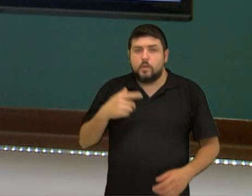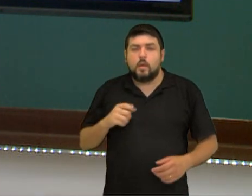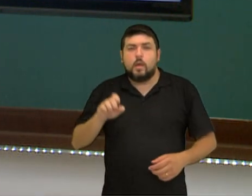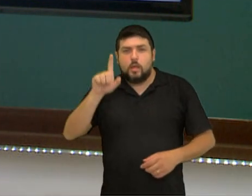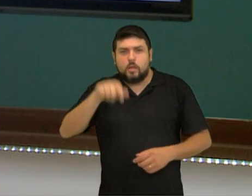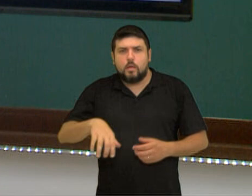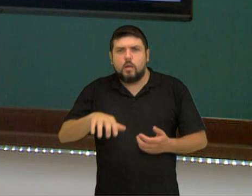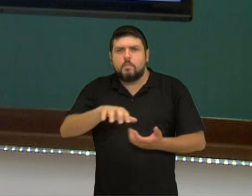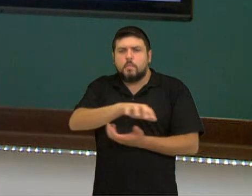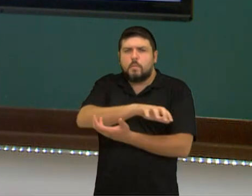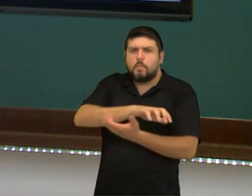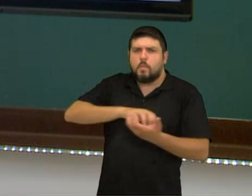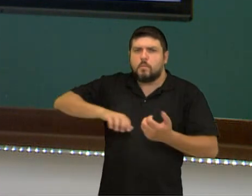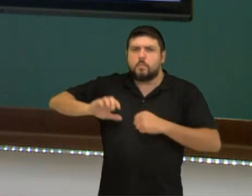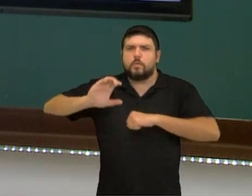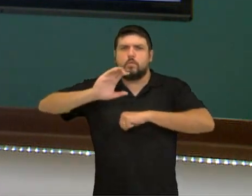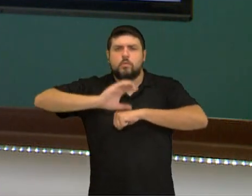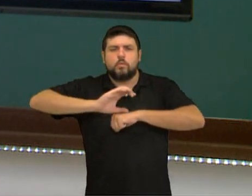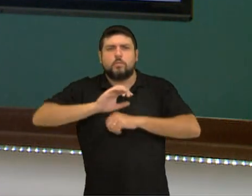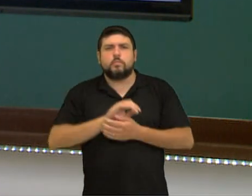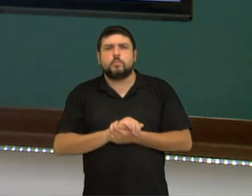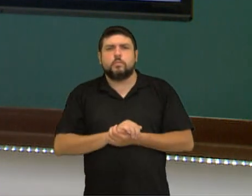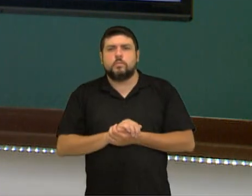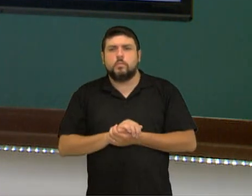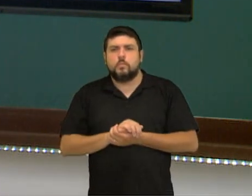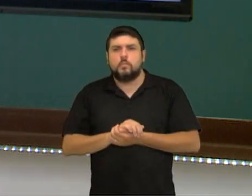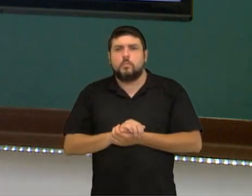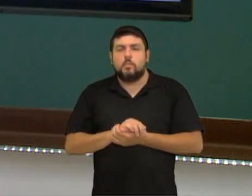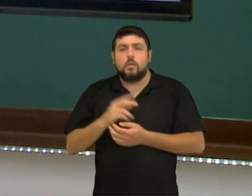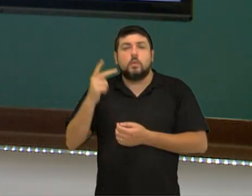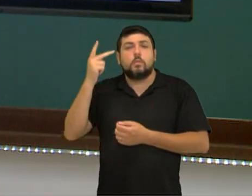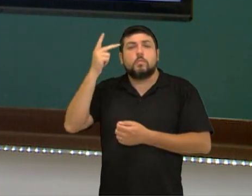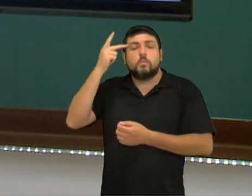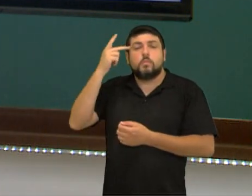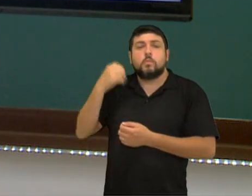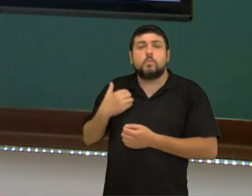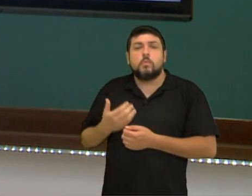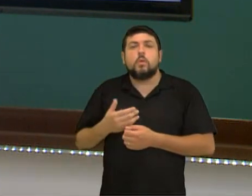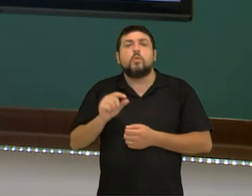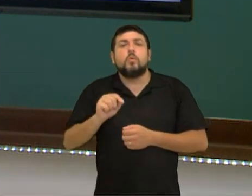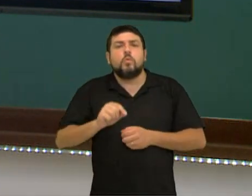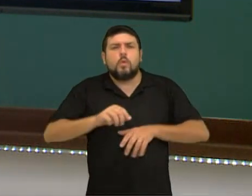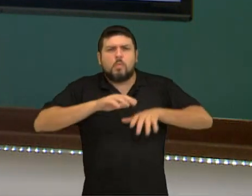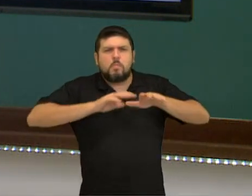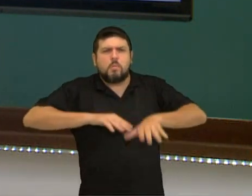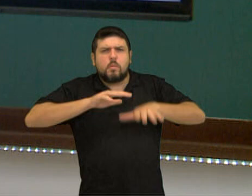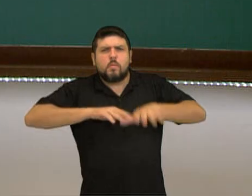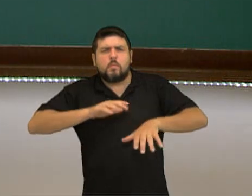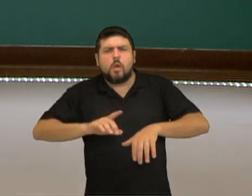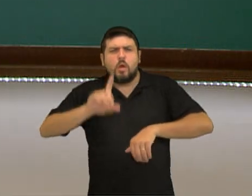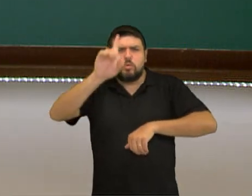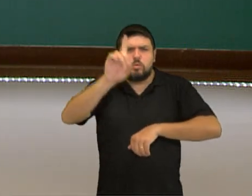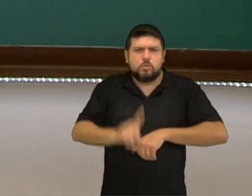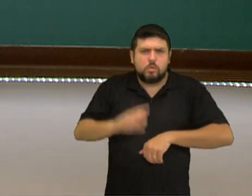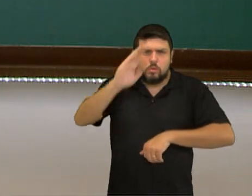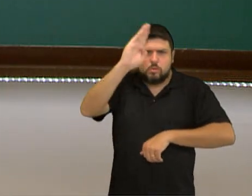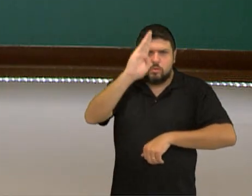Revolução Constitucionalista. Os paulistas justificavam que lutavam pelo direito do Brasil ter uma